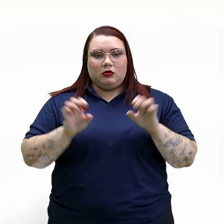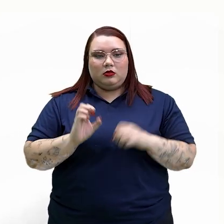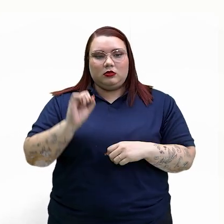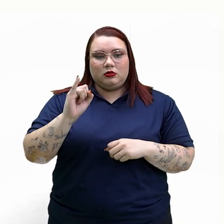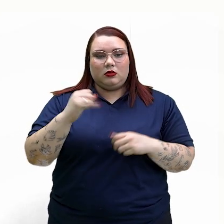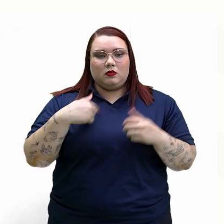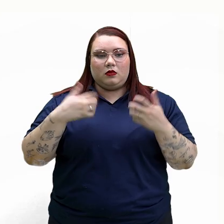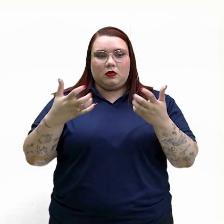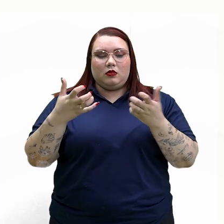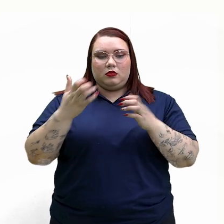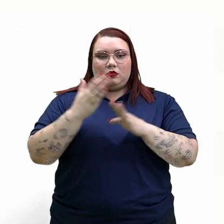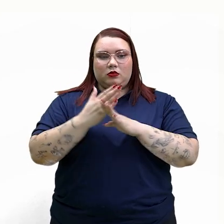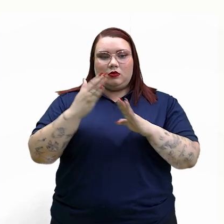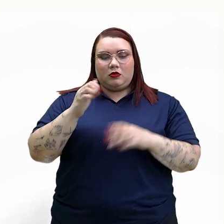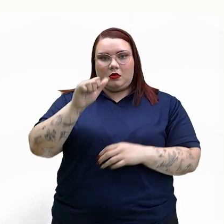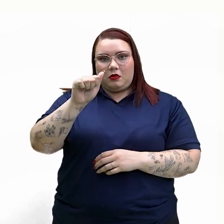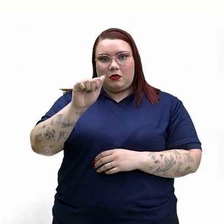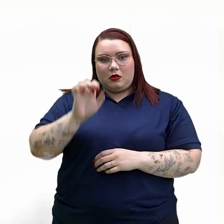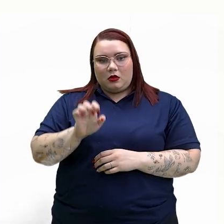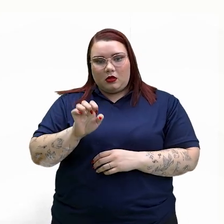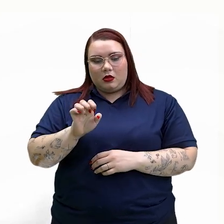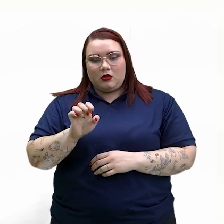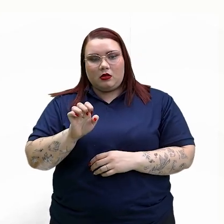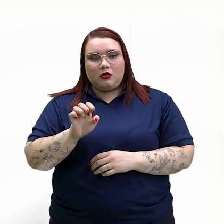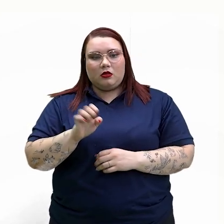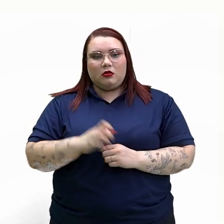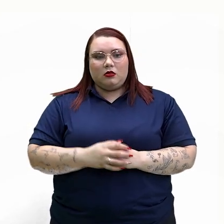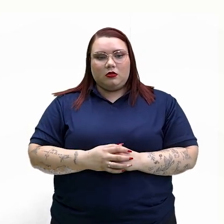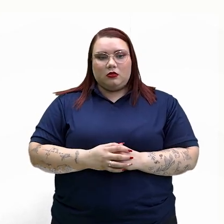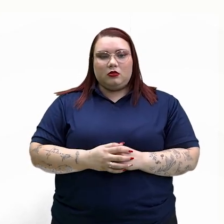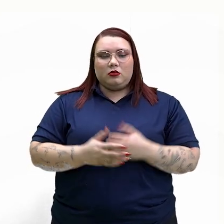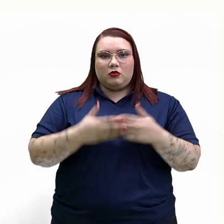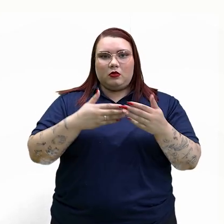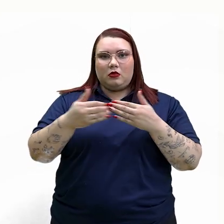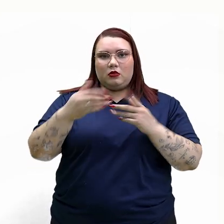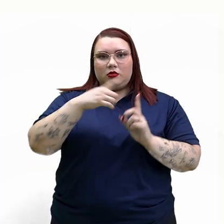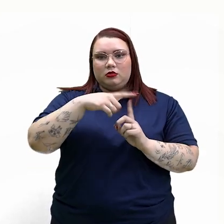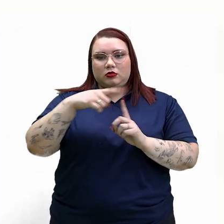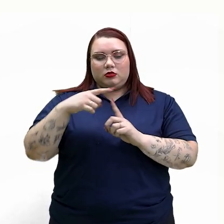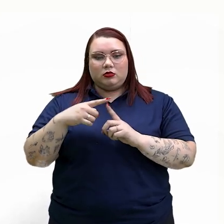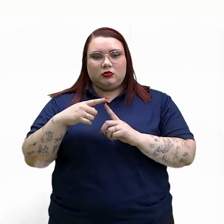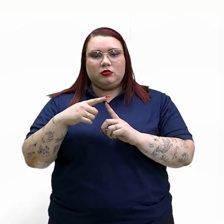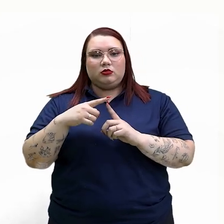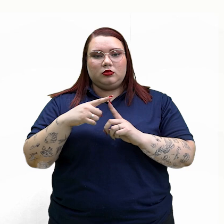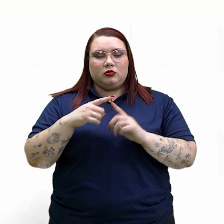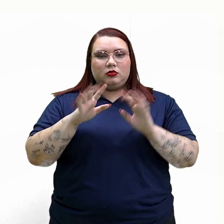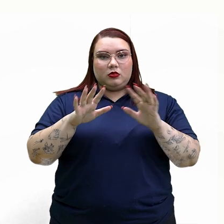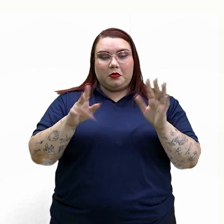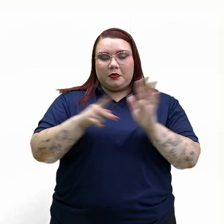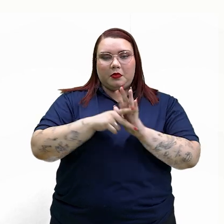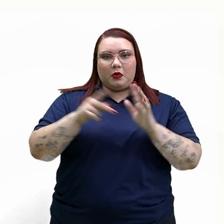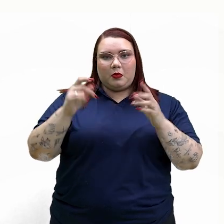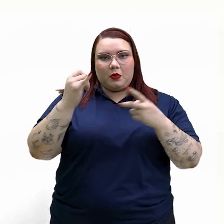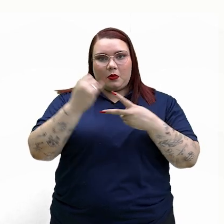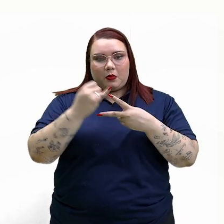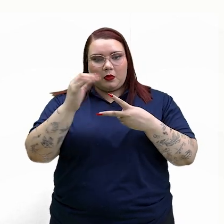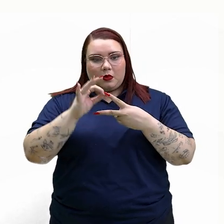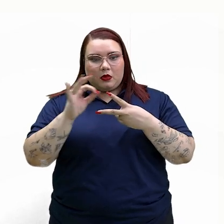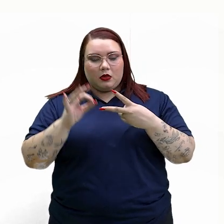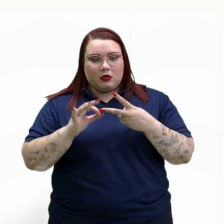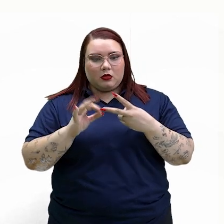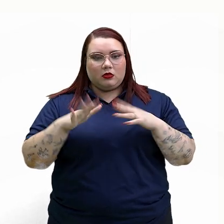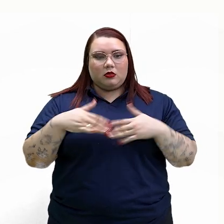quero determinar o ângulo externo de qualquer polígono, não, de um polígono regular, eu